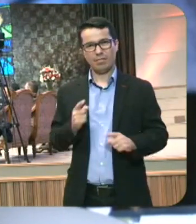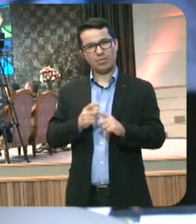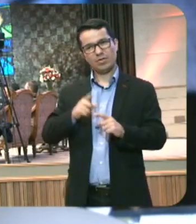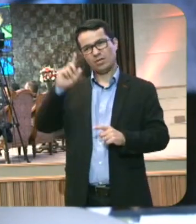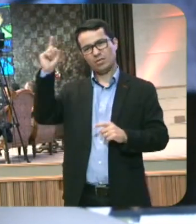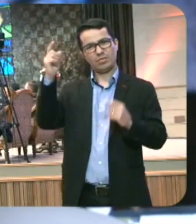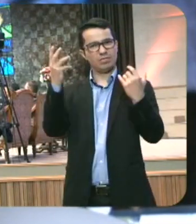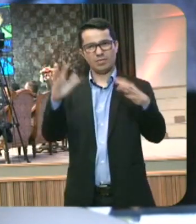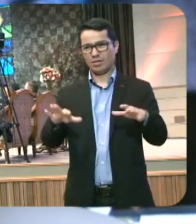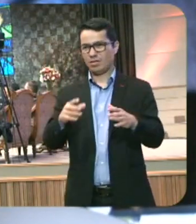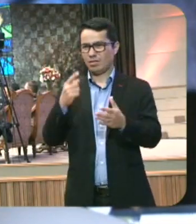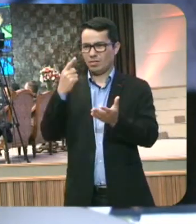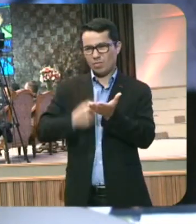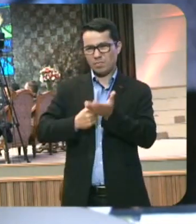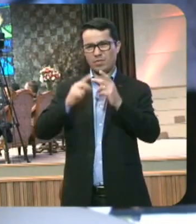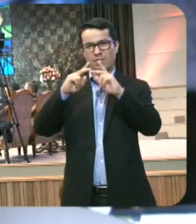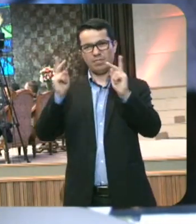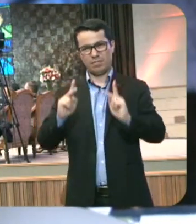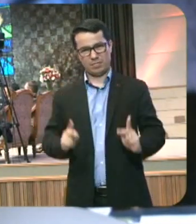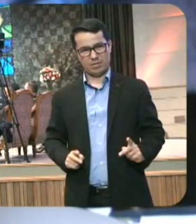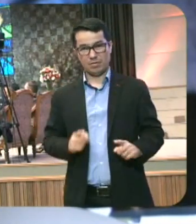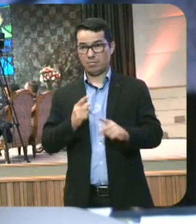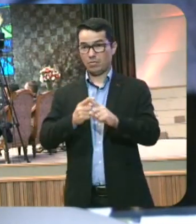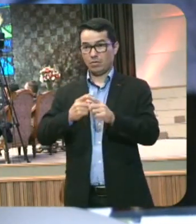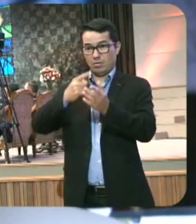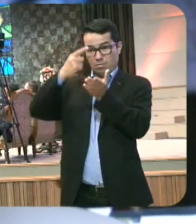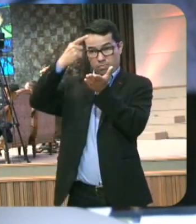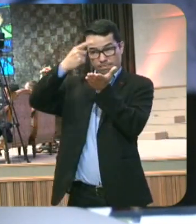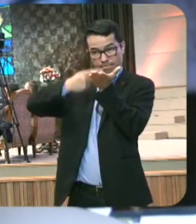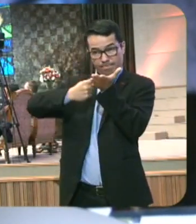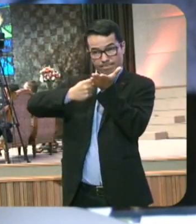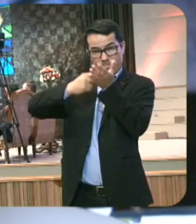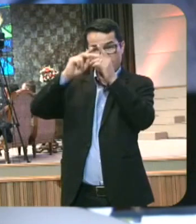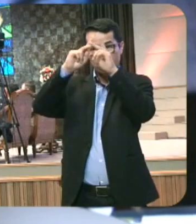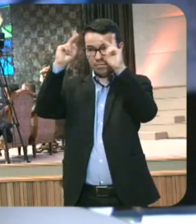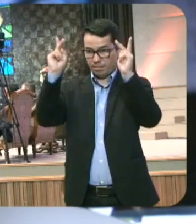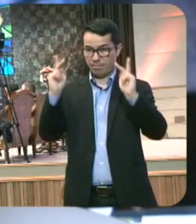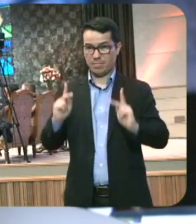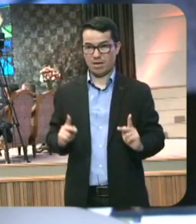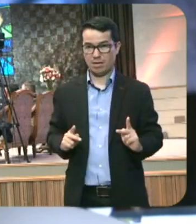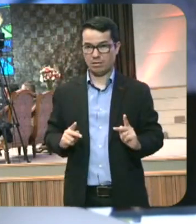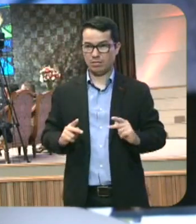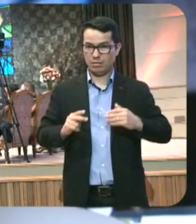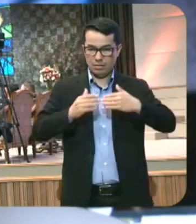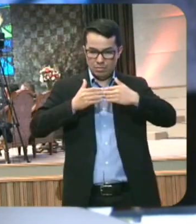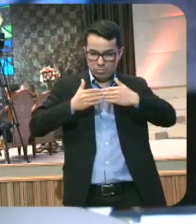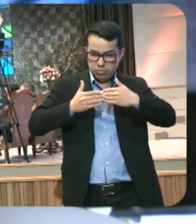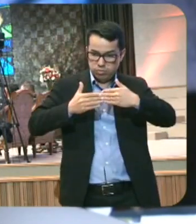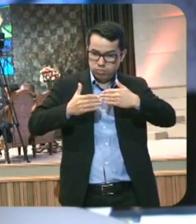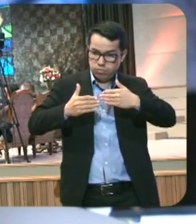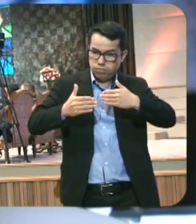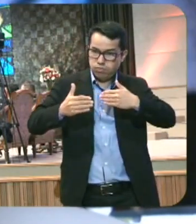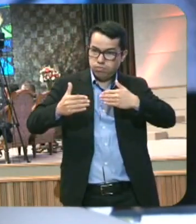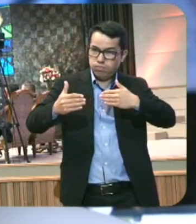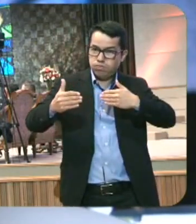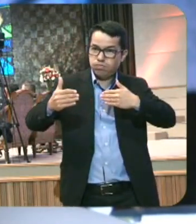Israel, porque esses acordos de paz, ao longo do tempo, se revelariam